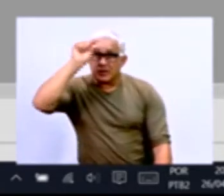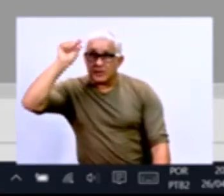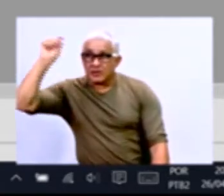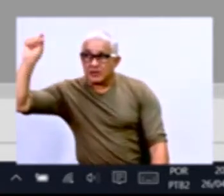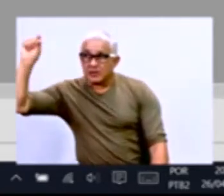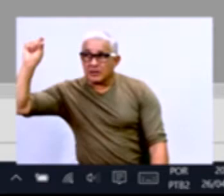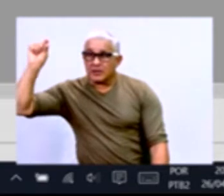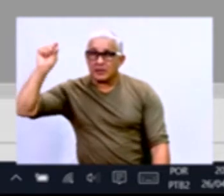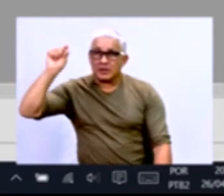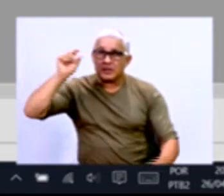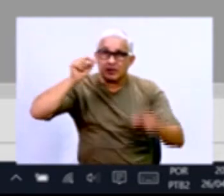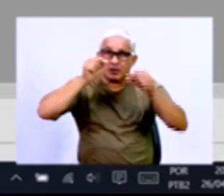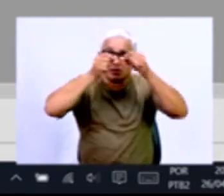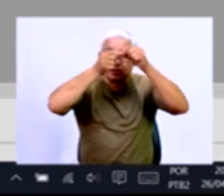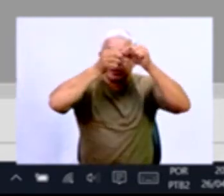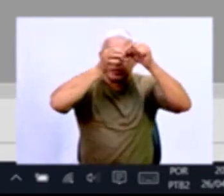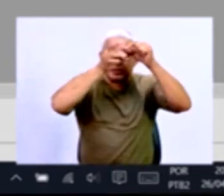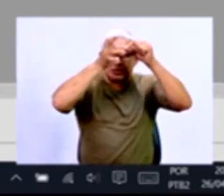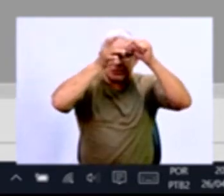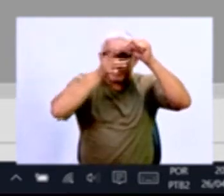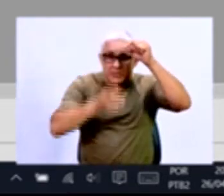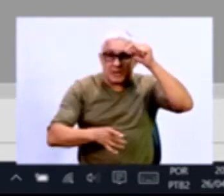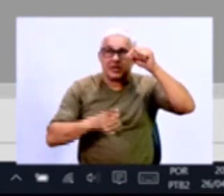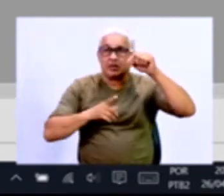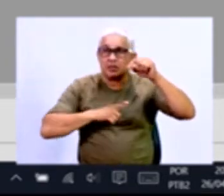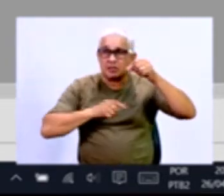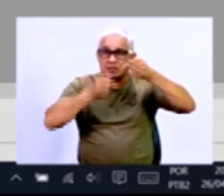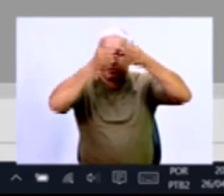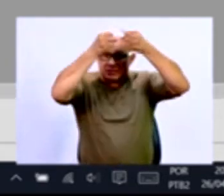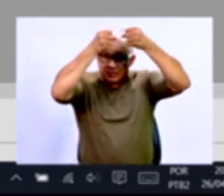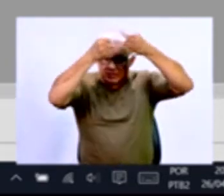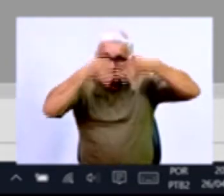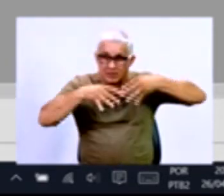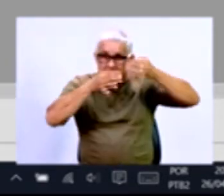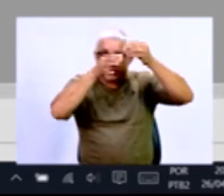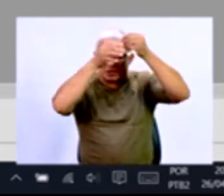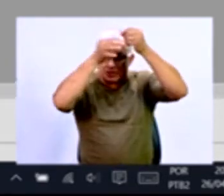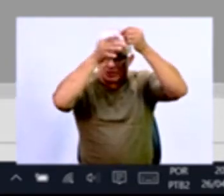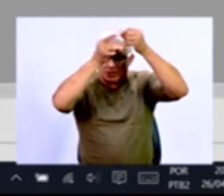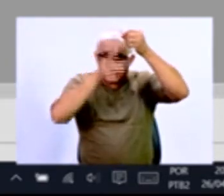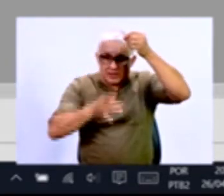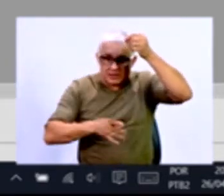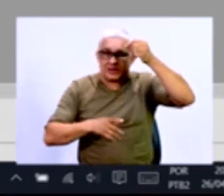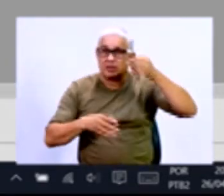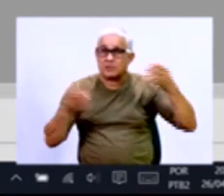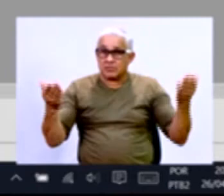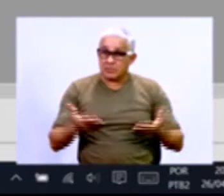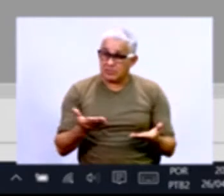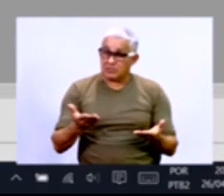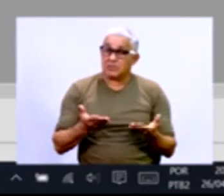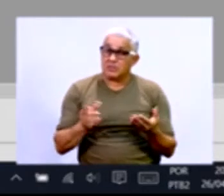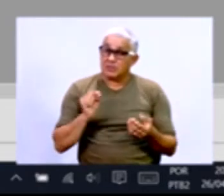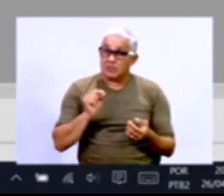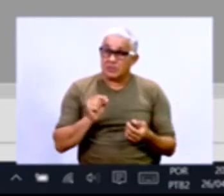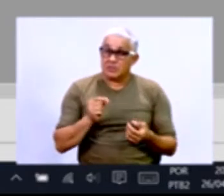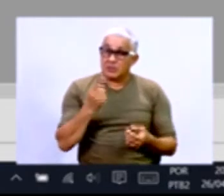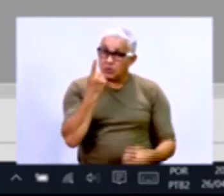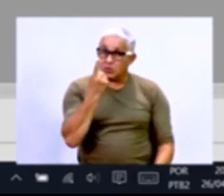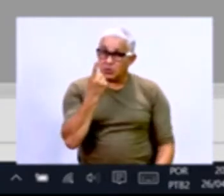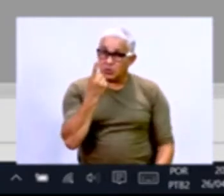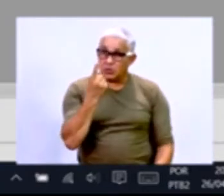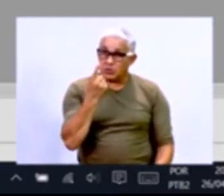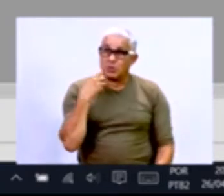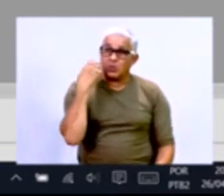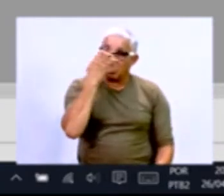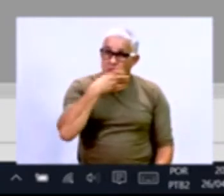esses detalhezinhos todos aqui, tem lá no tutorial. Hoje eu não vou falar sobre isso. O que nós vamos fazer hoje? Nós vamos pegar aqui uma música, um